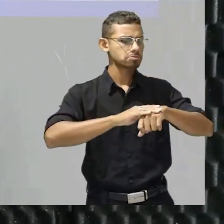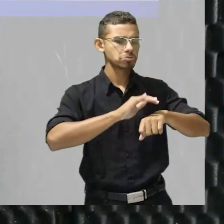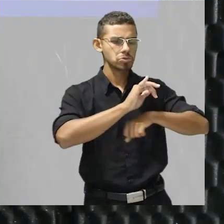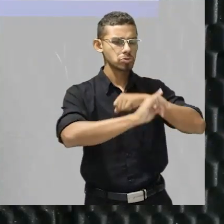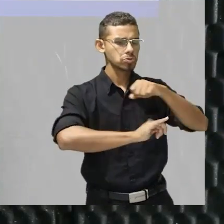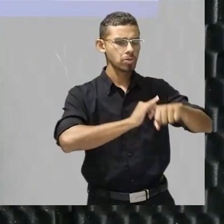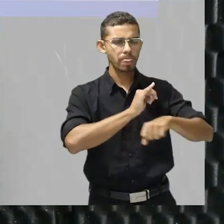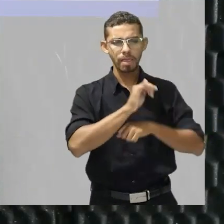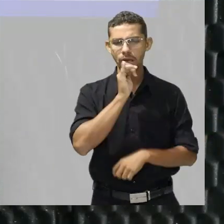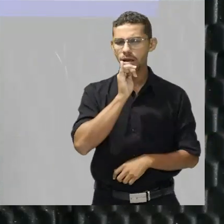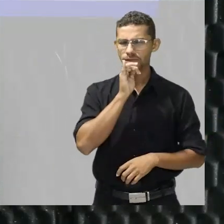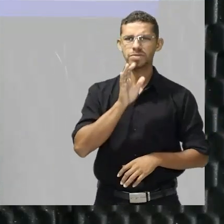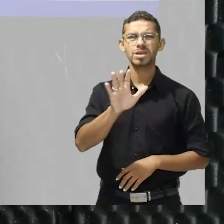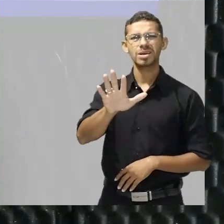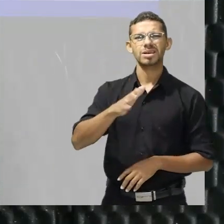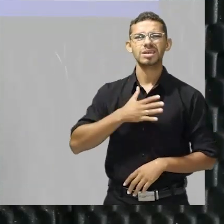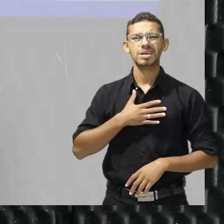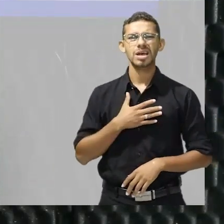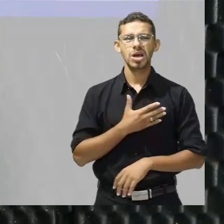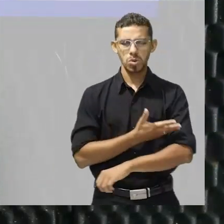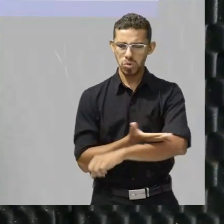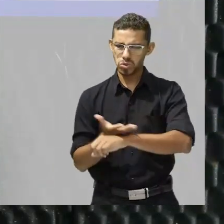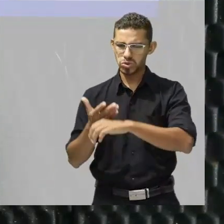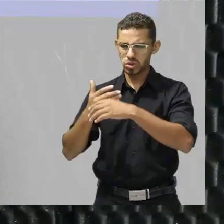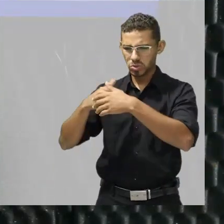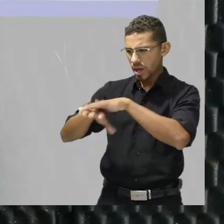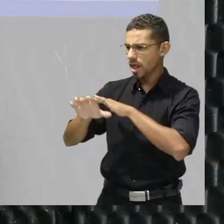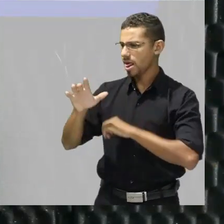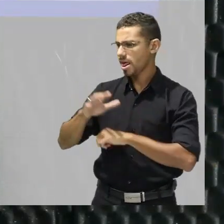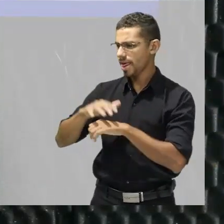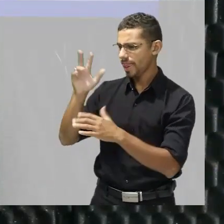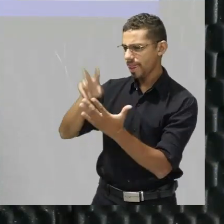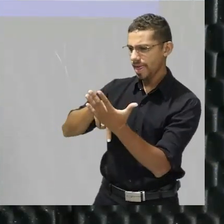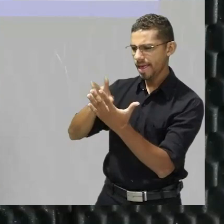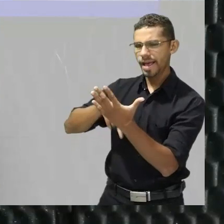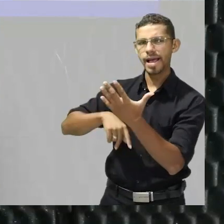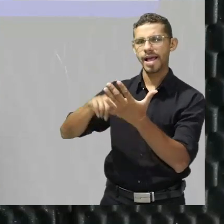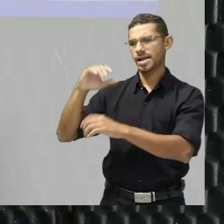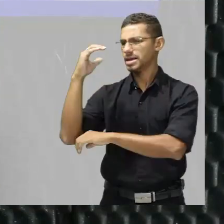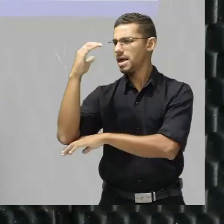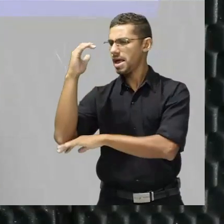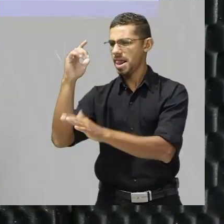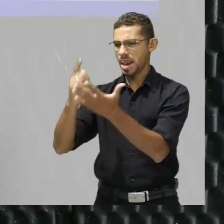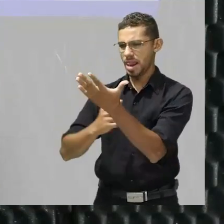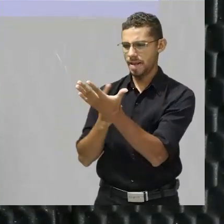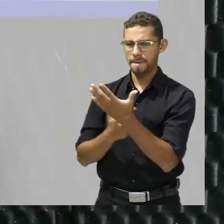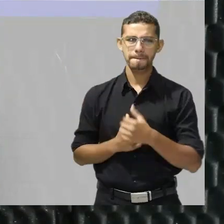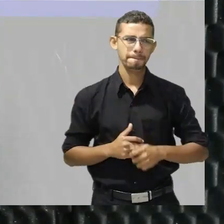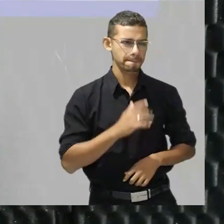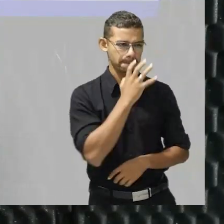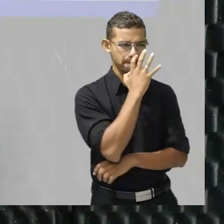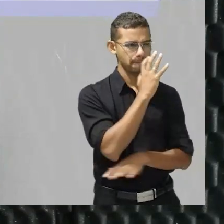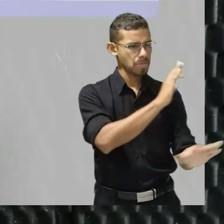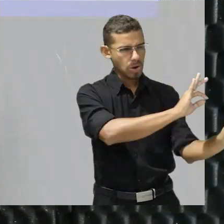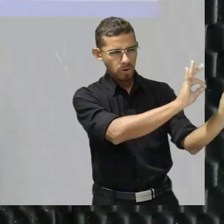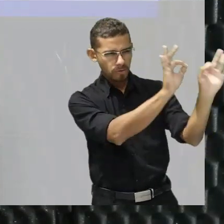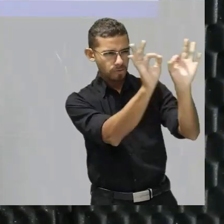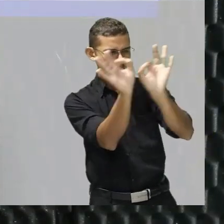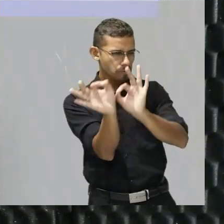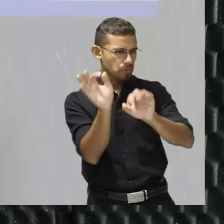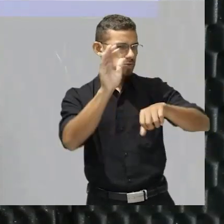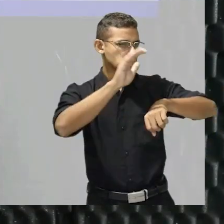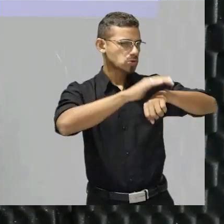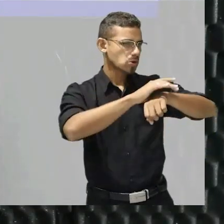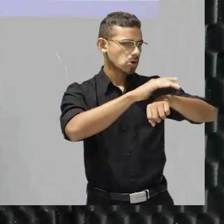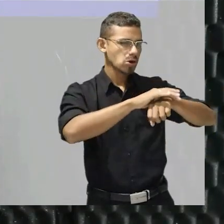o costume de ler por exemplo você tem o hábito de artigos científicos vocês têm um hábito de assistir a documentários Então vamos